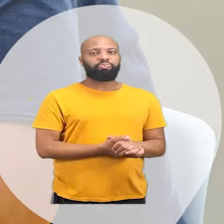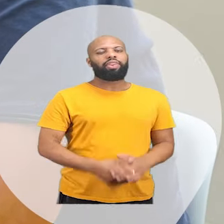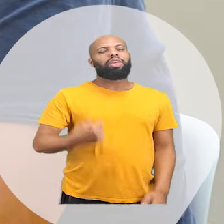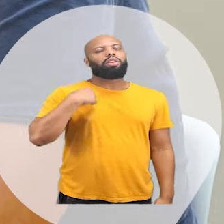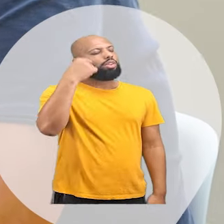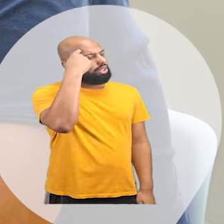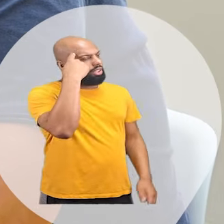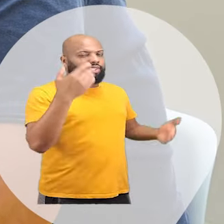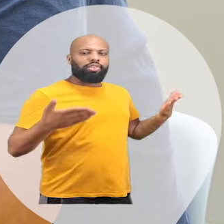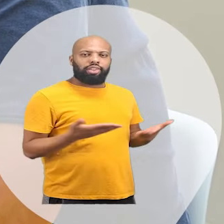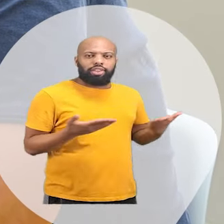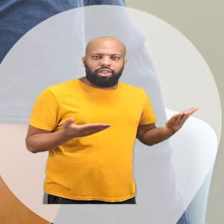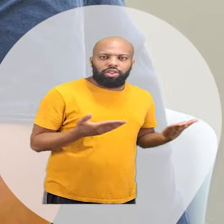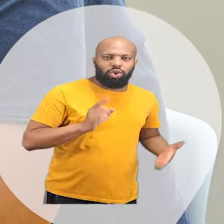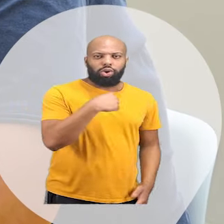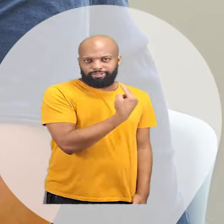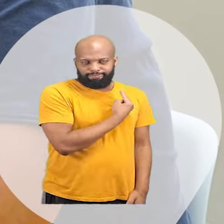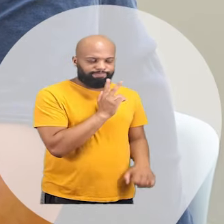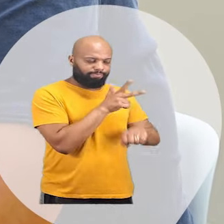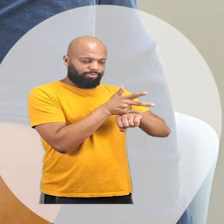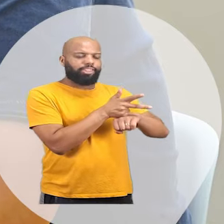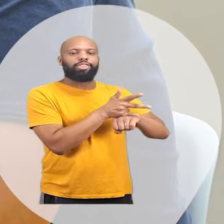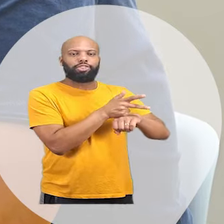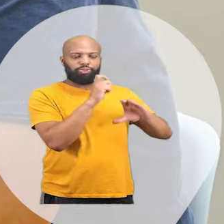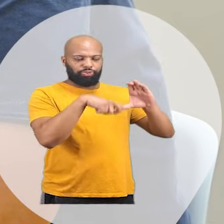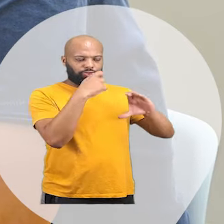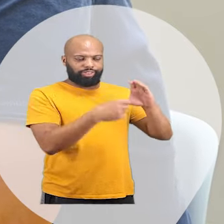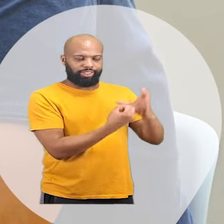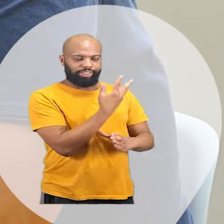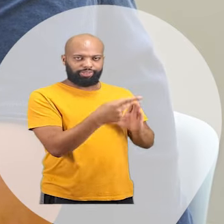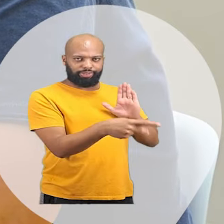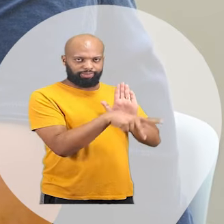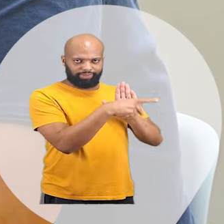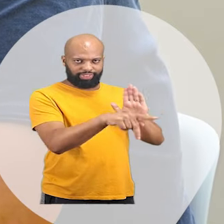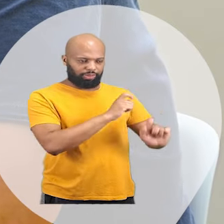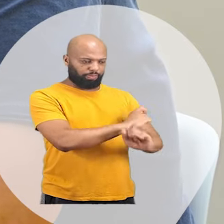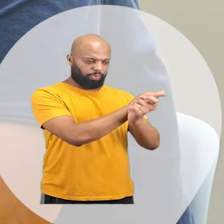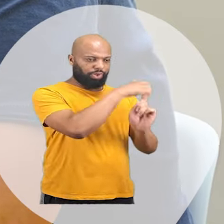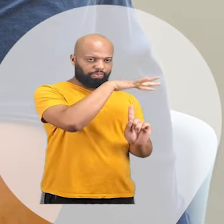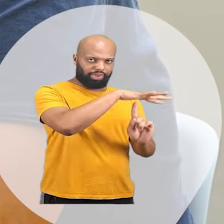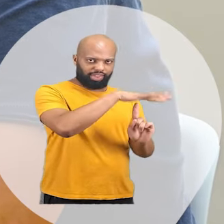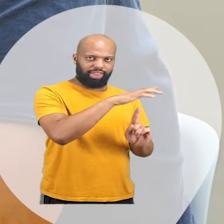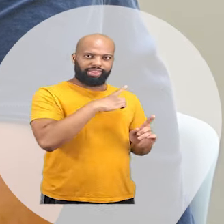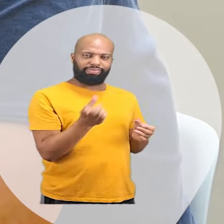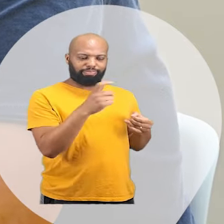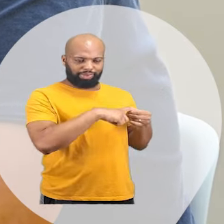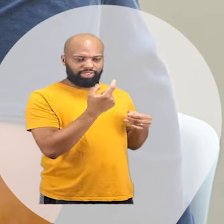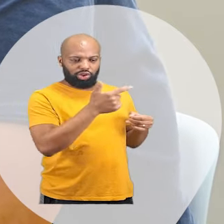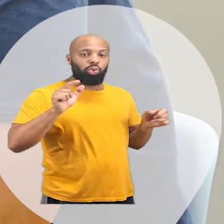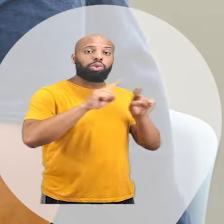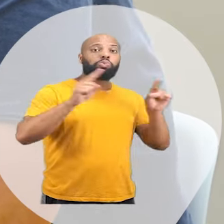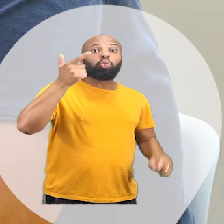tô pensando aqui então o nosso podcast ele é produzido pela PUC PR numa parceria com farol dia 17